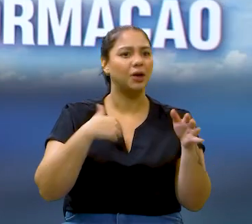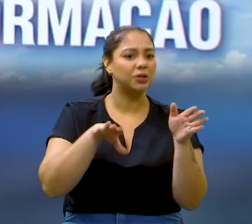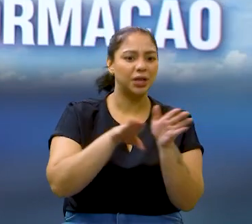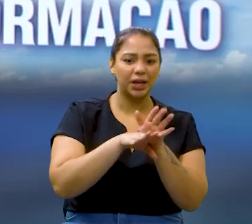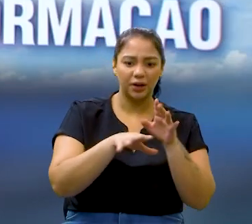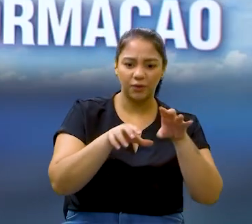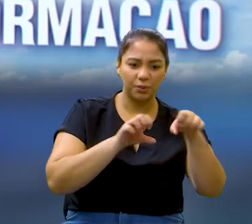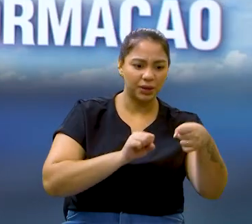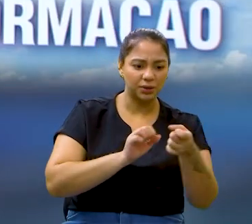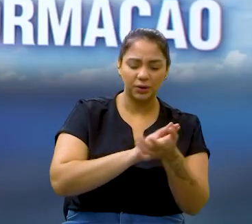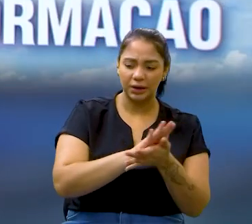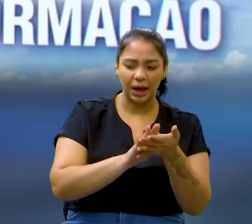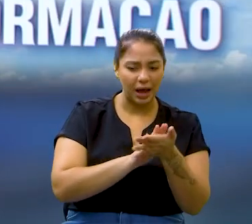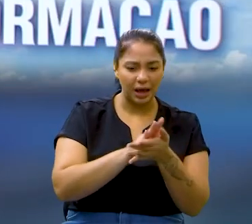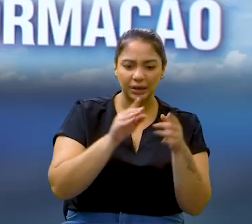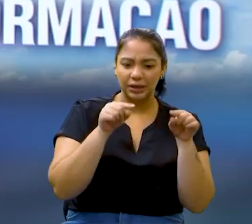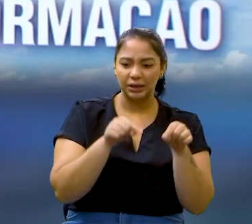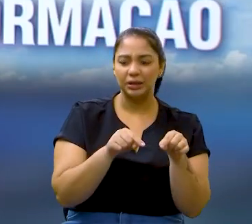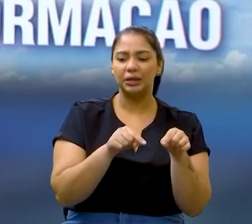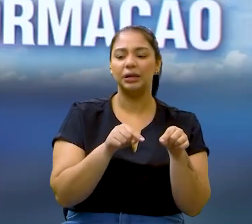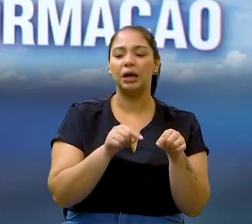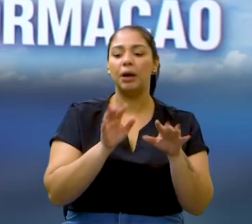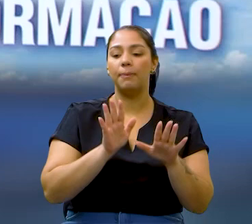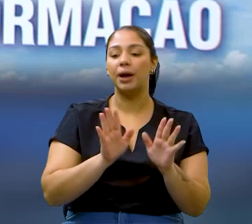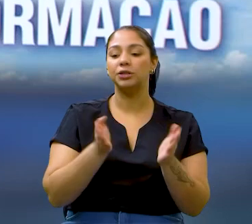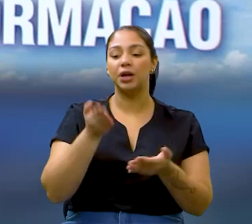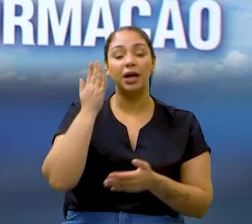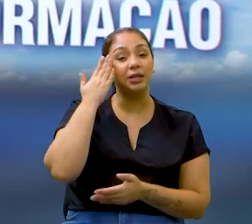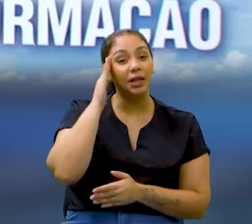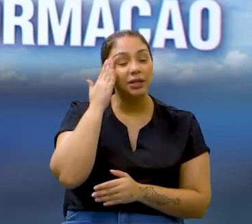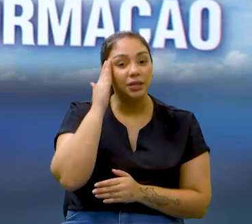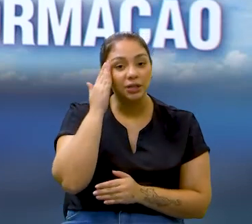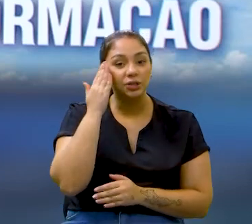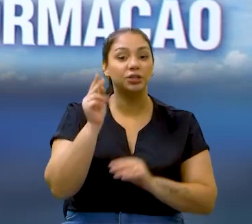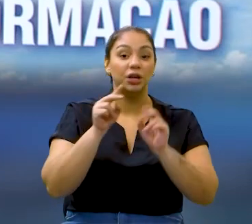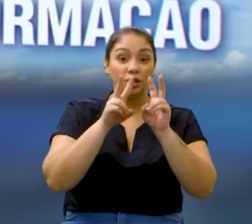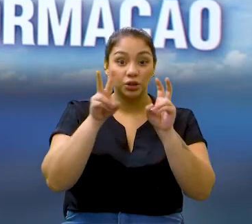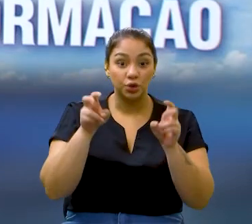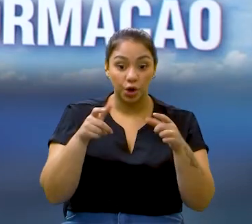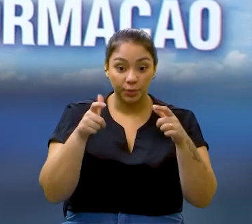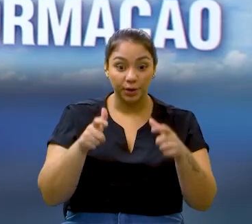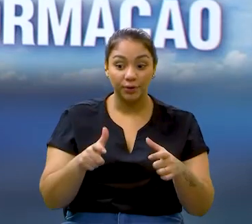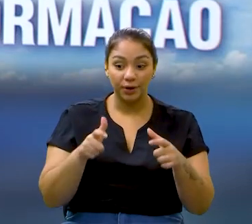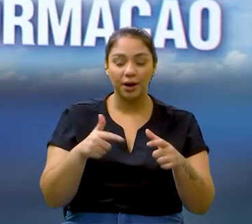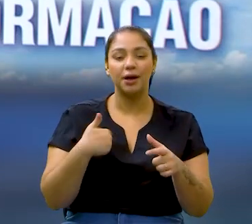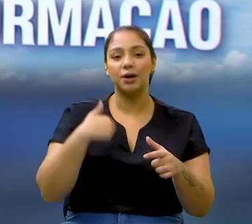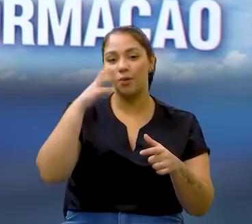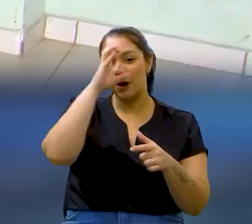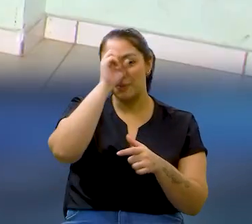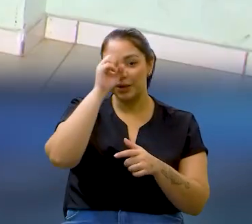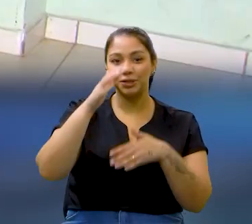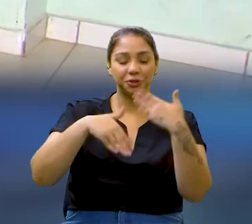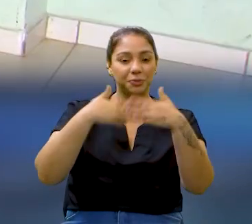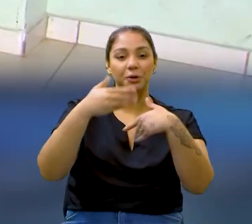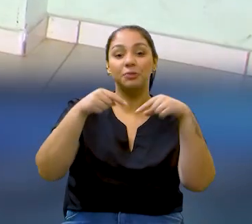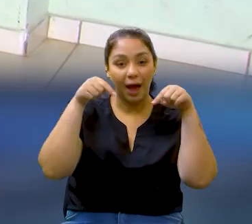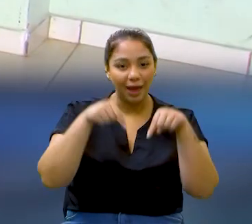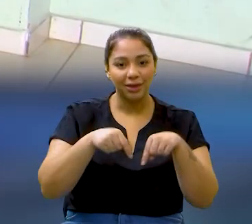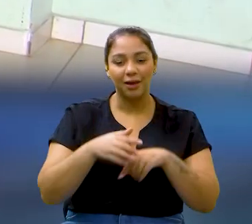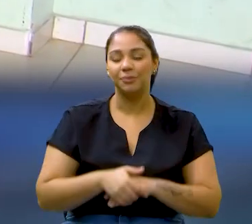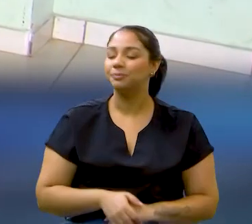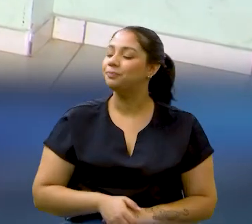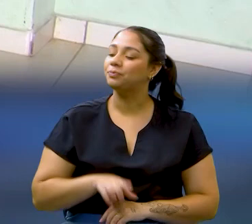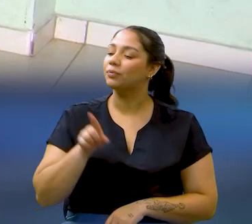Eu cheguei sem nenhuma formação aqui no Semente, mas como eu já entendi um pouco do espaço, eu fui aprendendo tudo